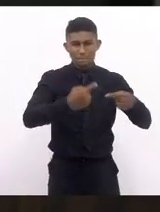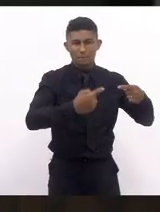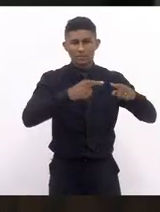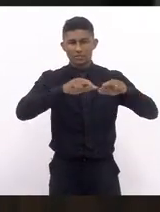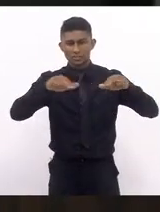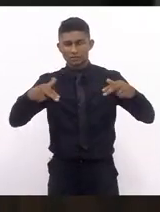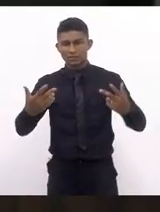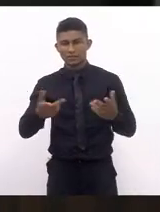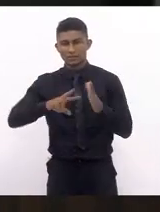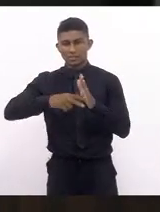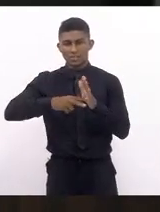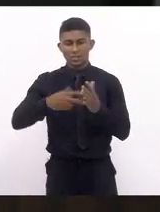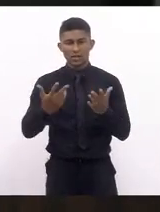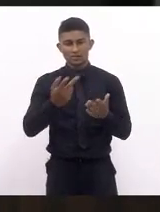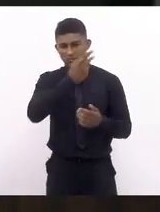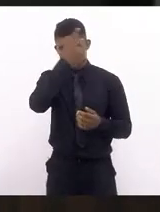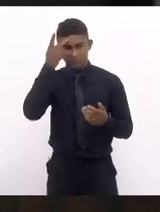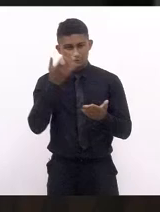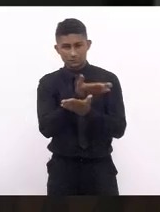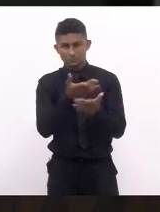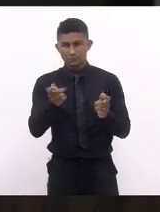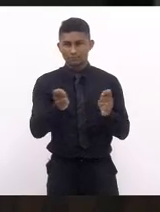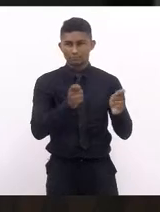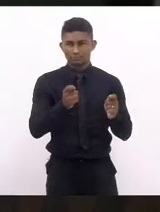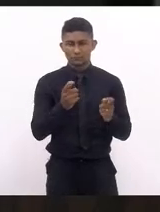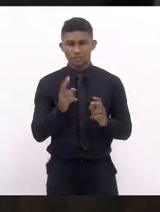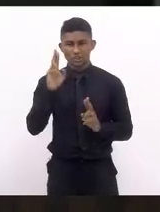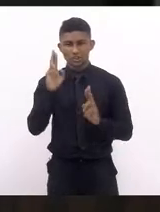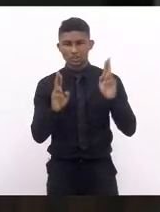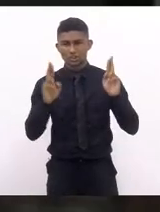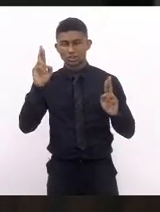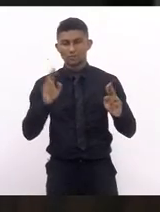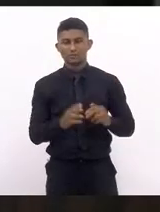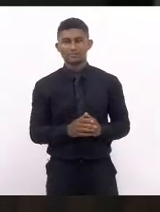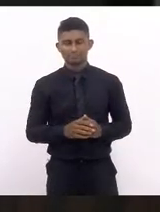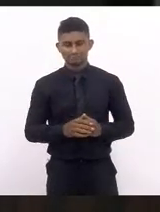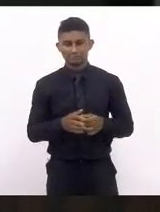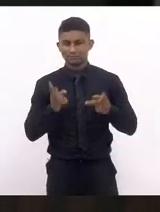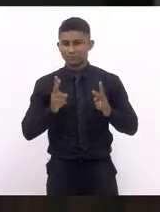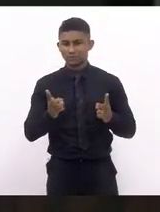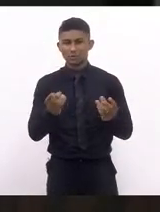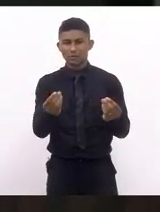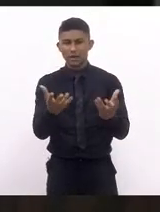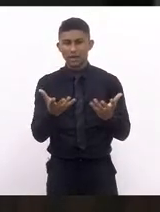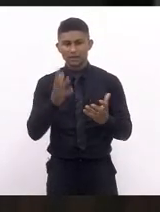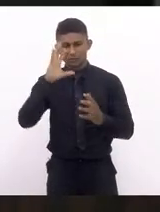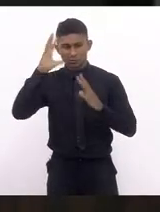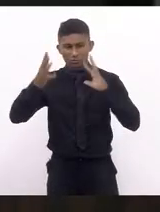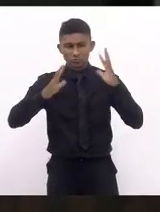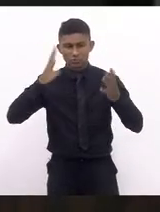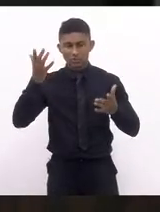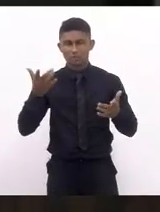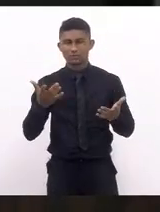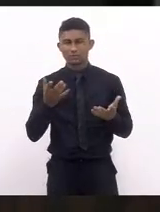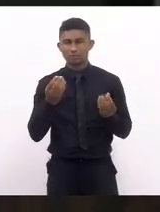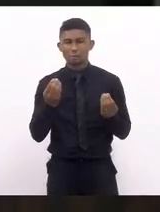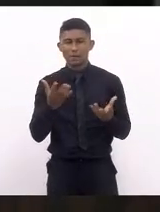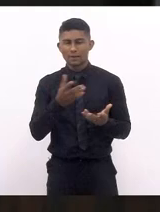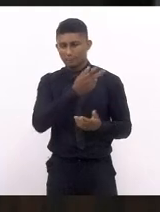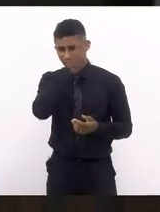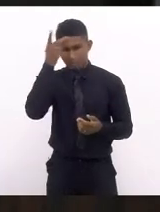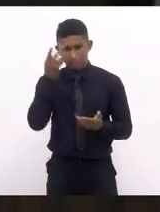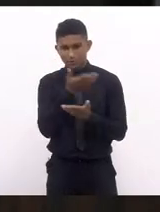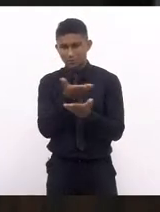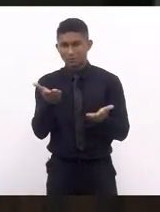sindicato autoridades empresários chefes de poderes sempre na busca de soluções em benefício da população do estado do Rio de Janeiro